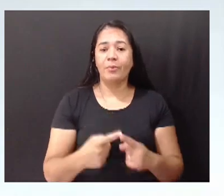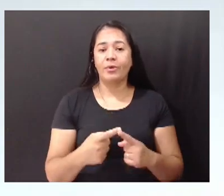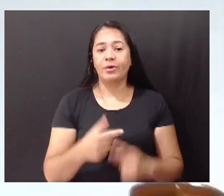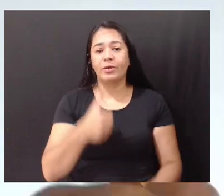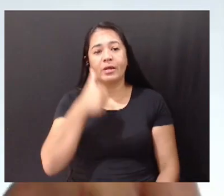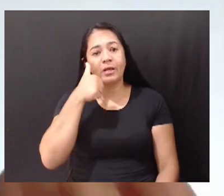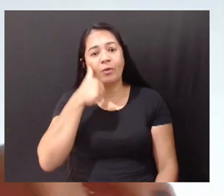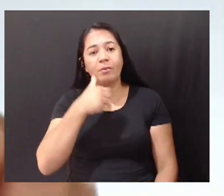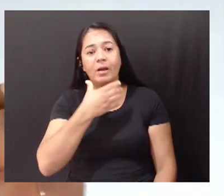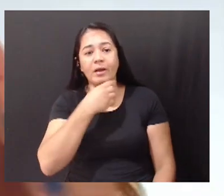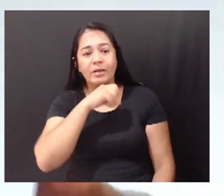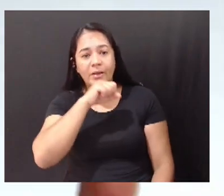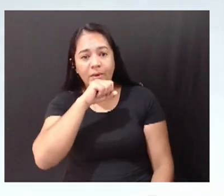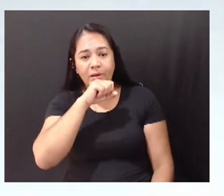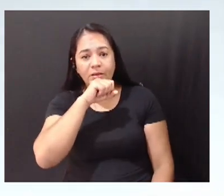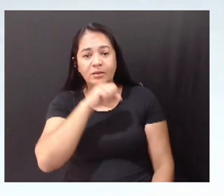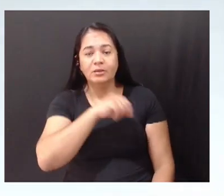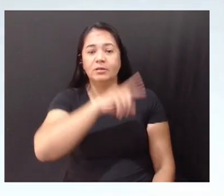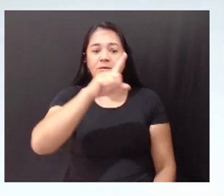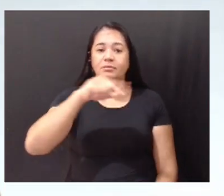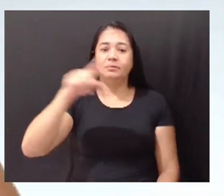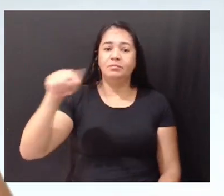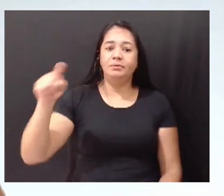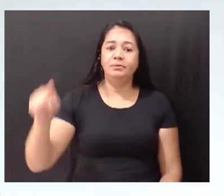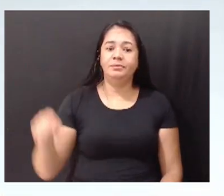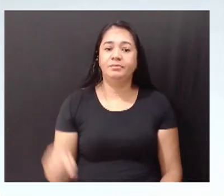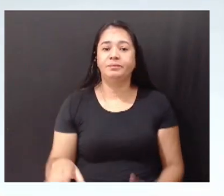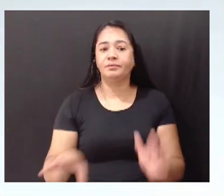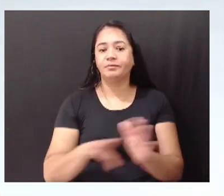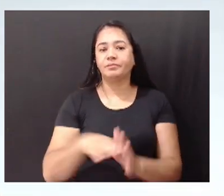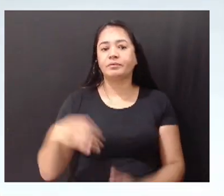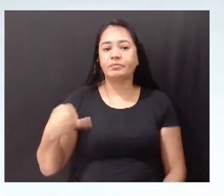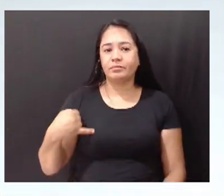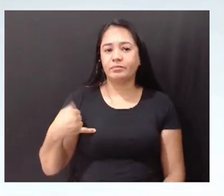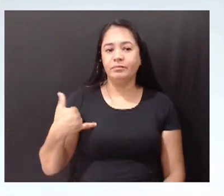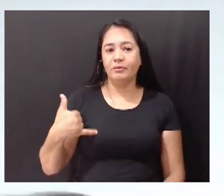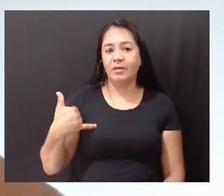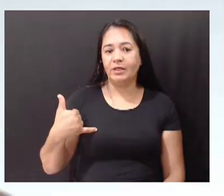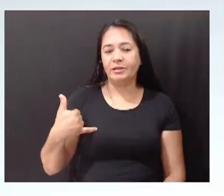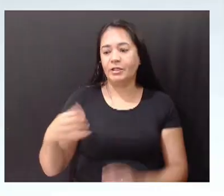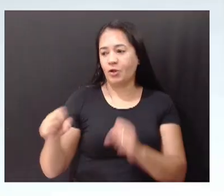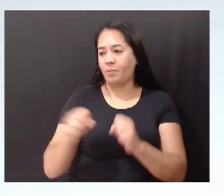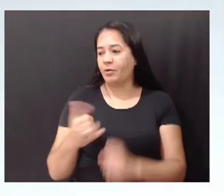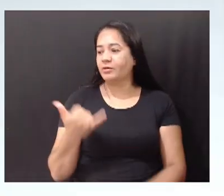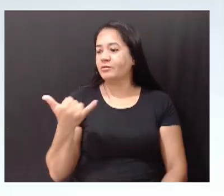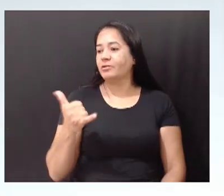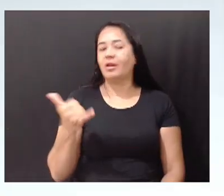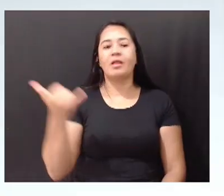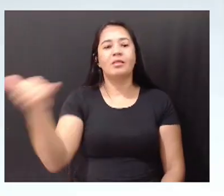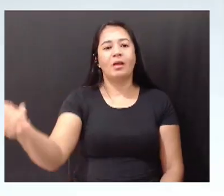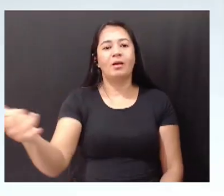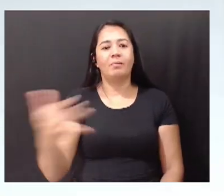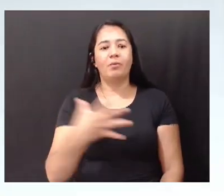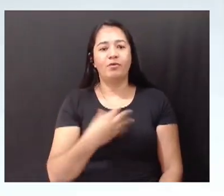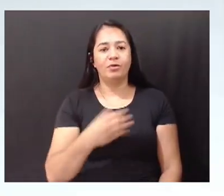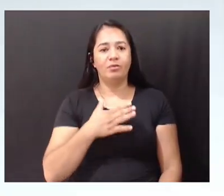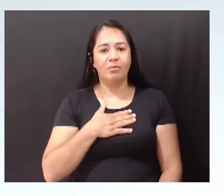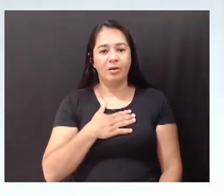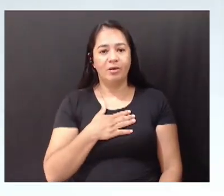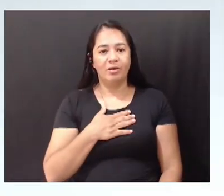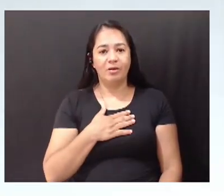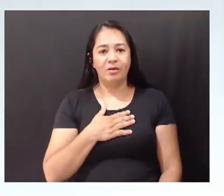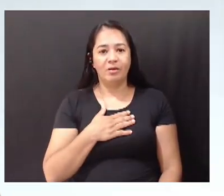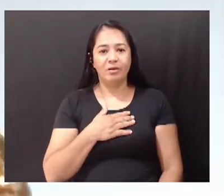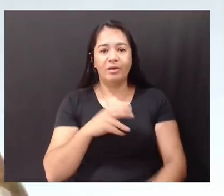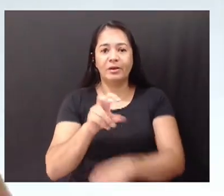da estatística de até que idade eu posso dar um smartphone para o meu filho. Quando eu vou dar palestra nas creches, que é de 0 a 5